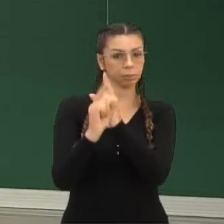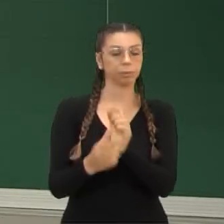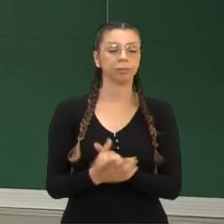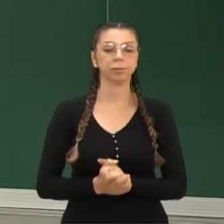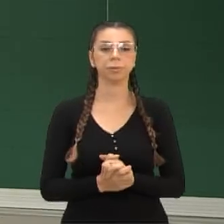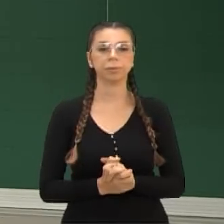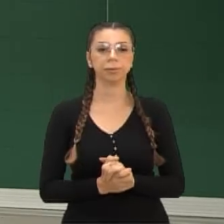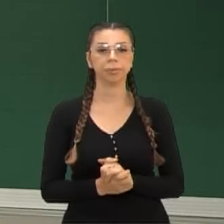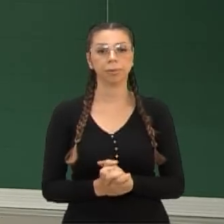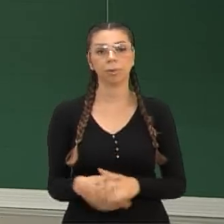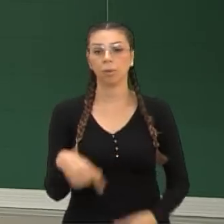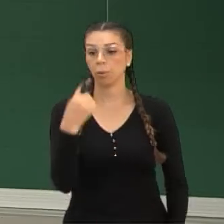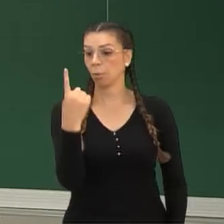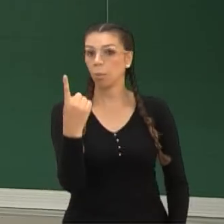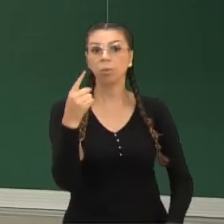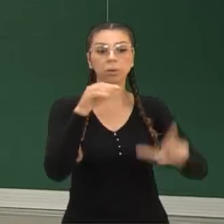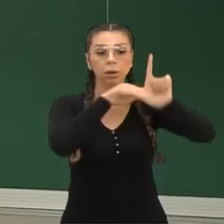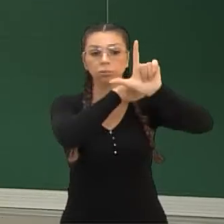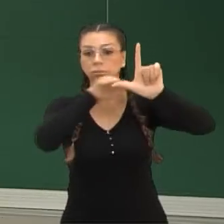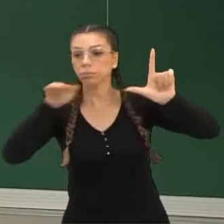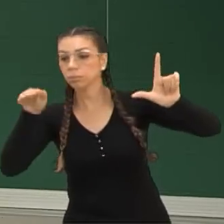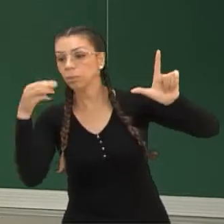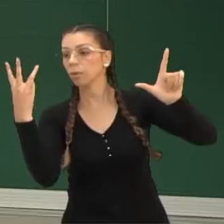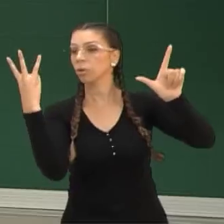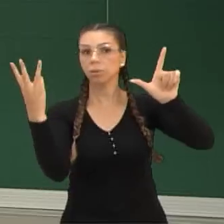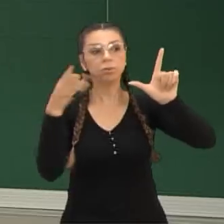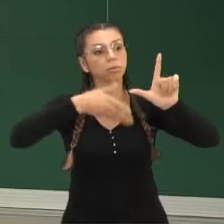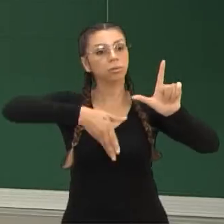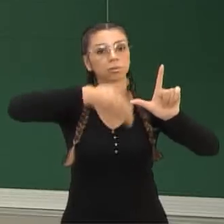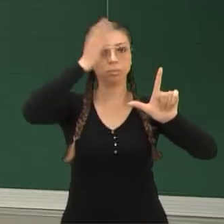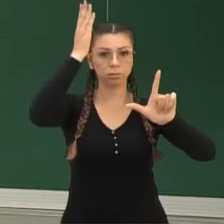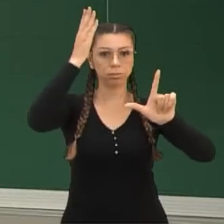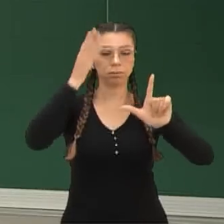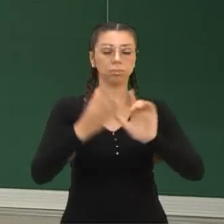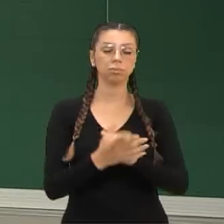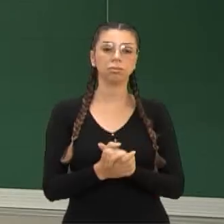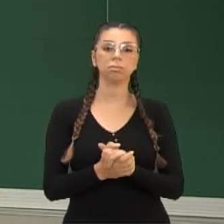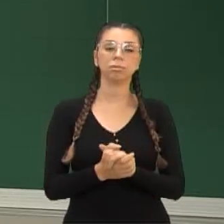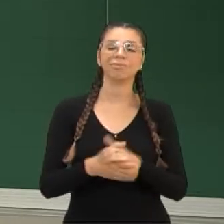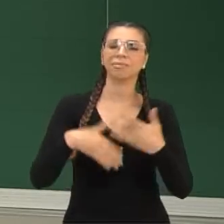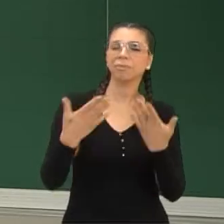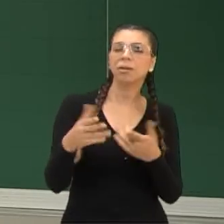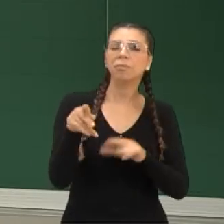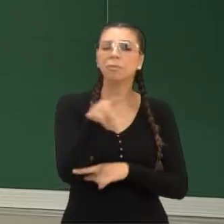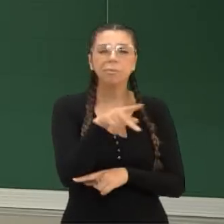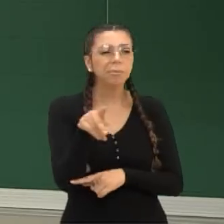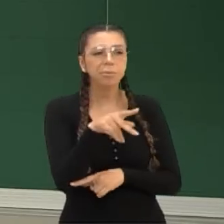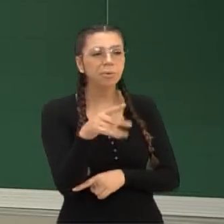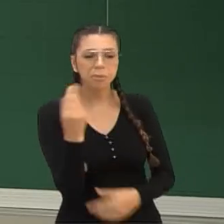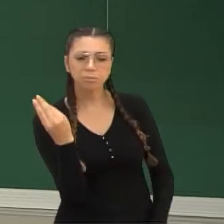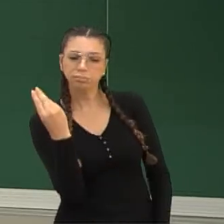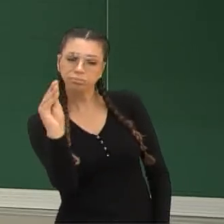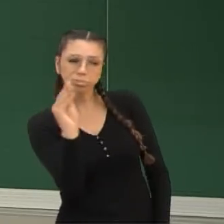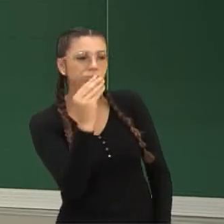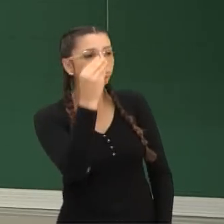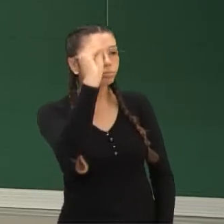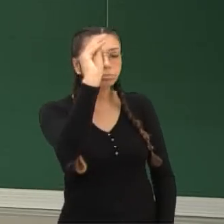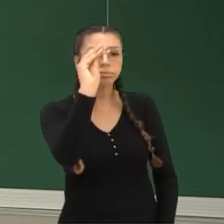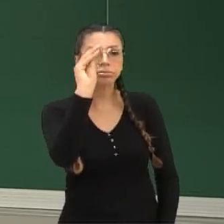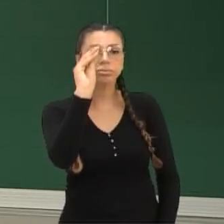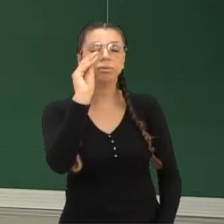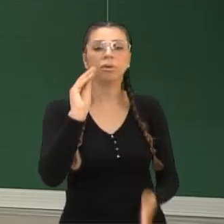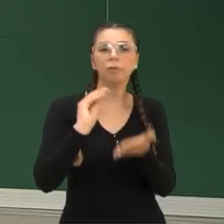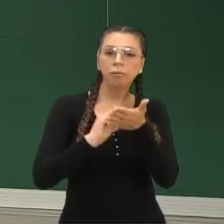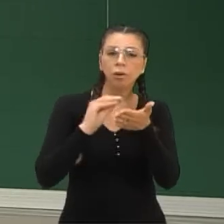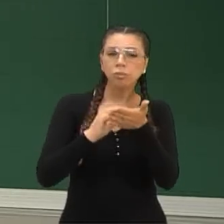está na horizontal e o 3 está na vertical. Ai, professora, mas você não colocou aqui